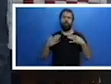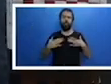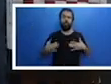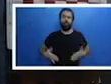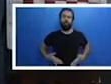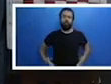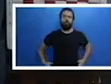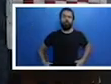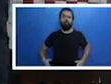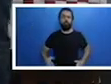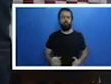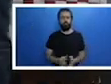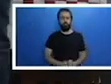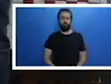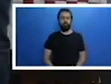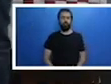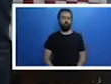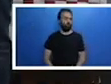parkour era uma delas.